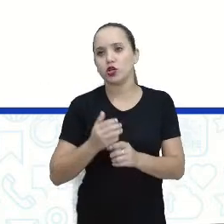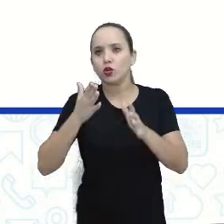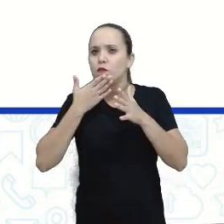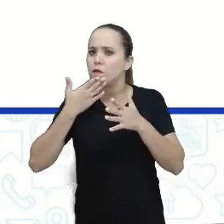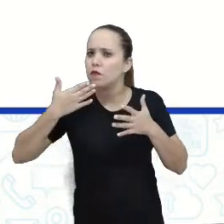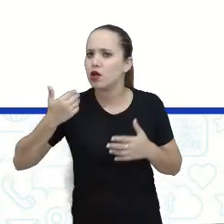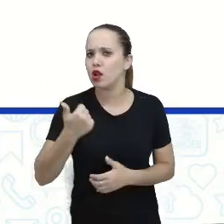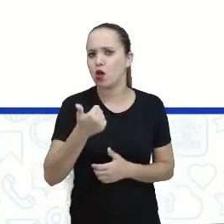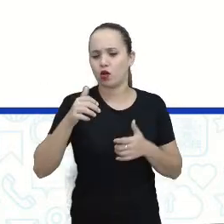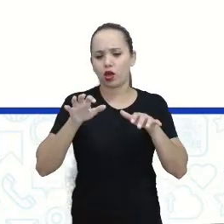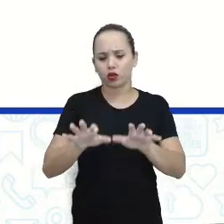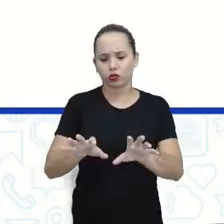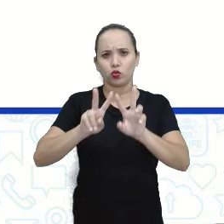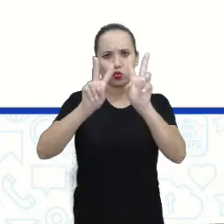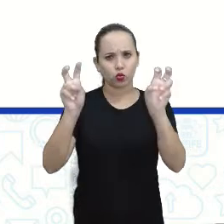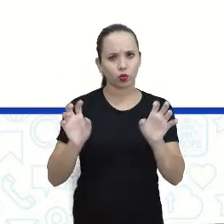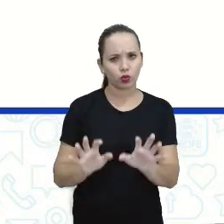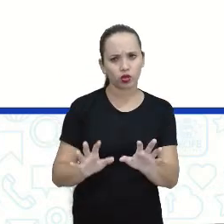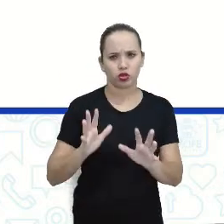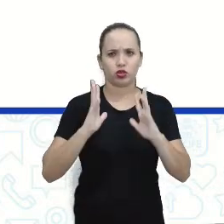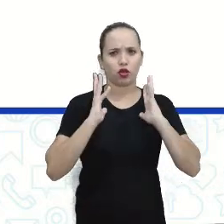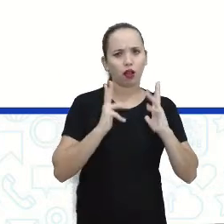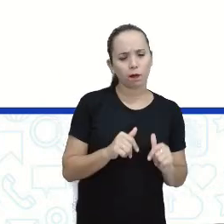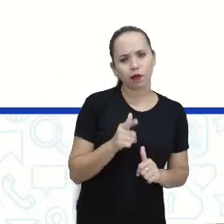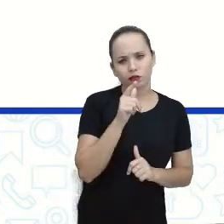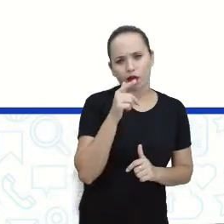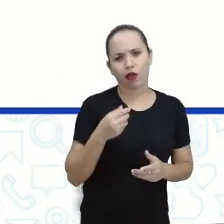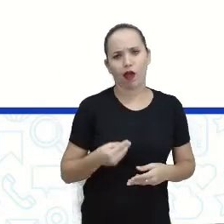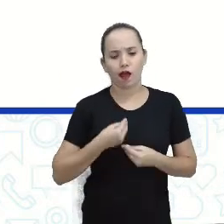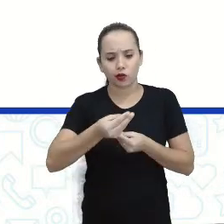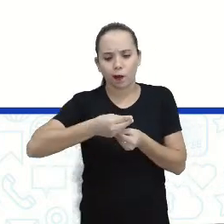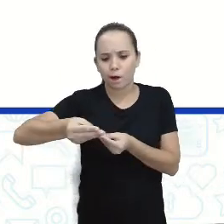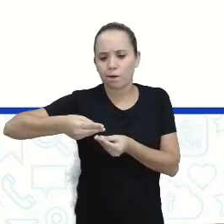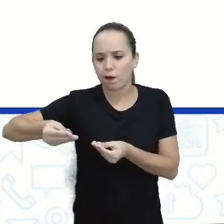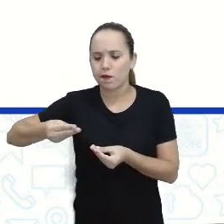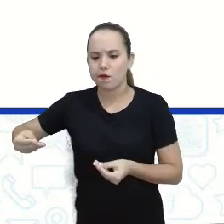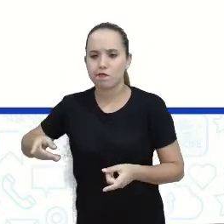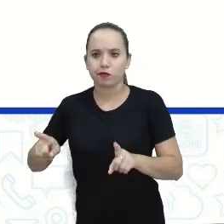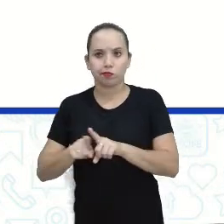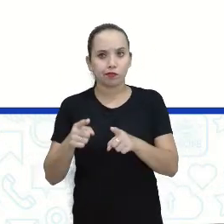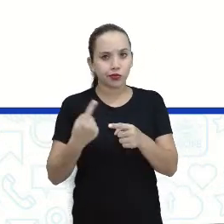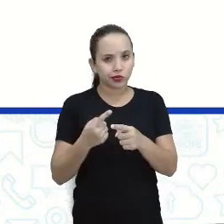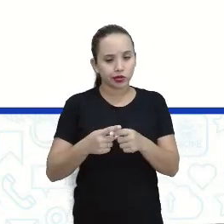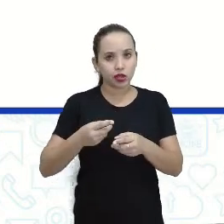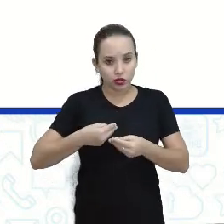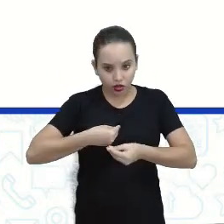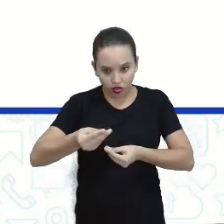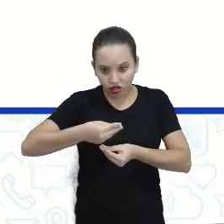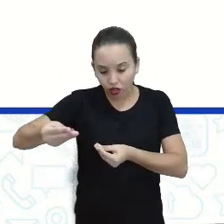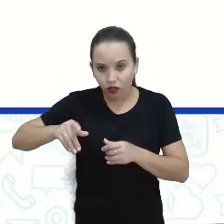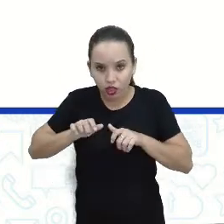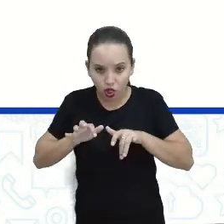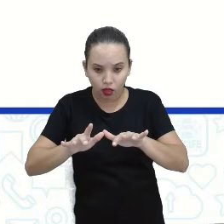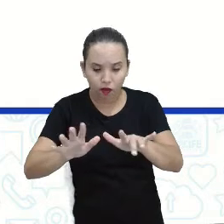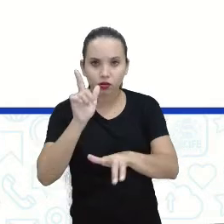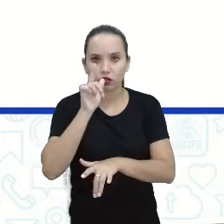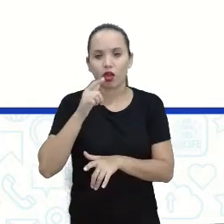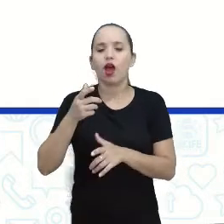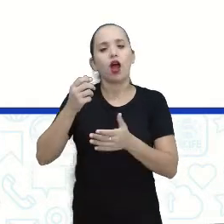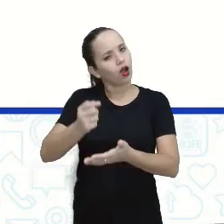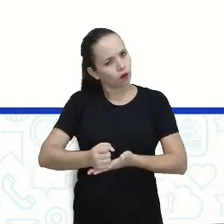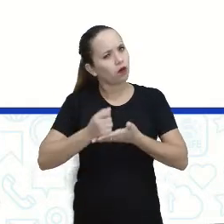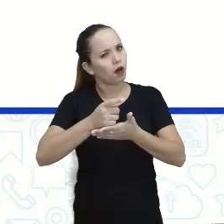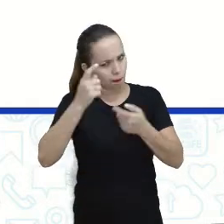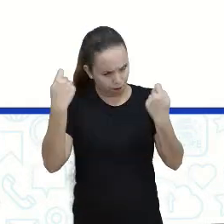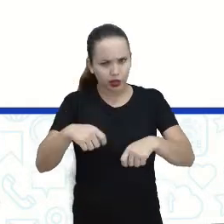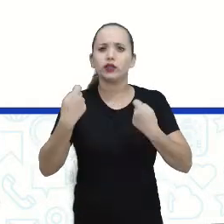de água, do saneamento básico, né? Porque essa demanda por água, ela exige muito para a produção de alimentos, né? Ela é